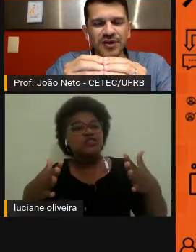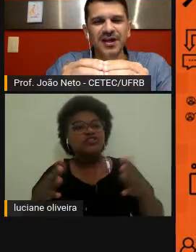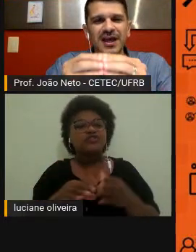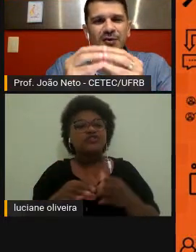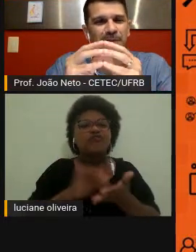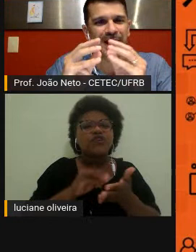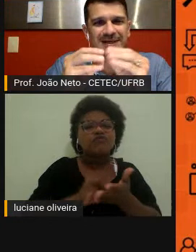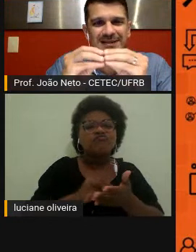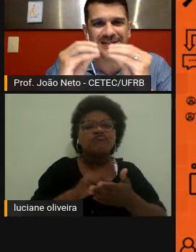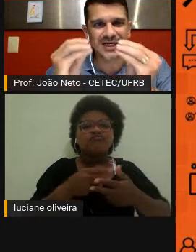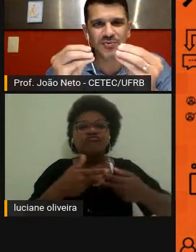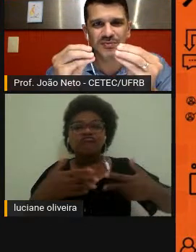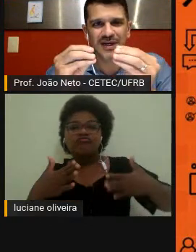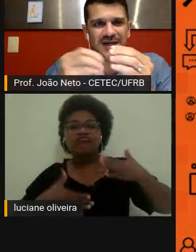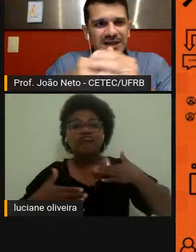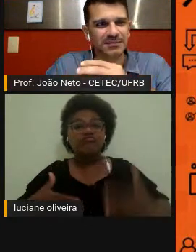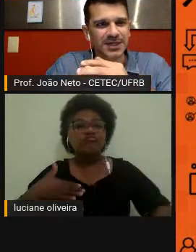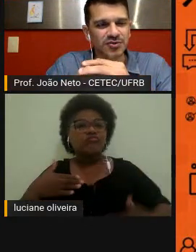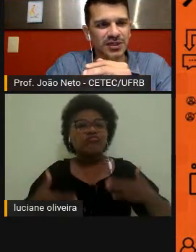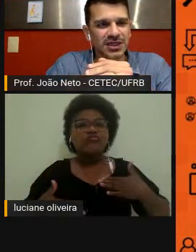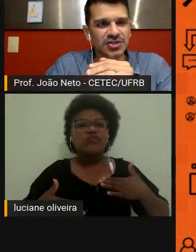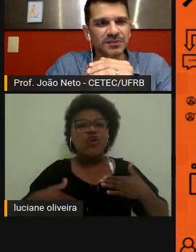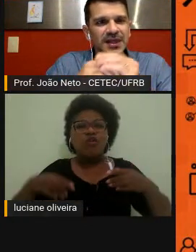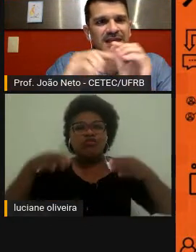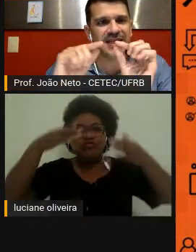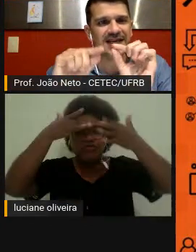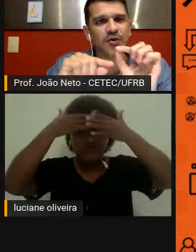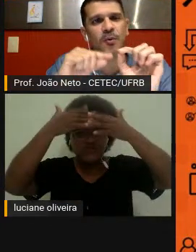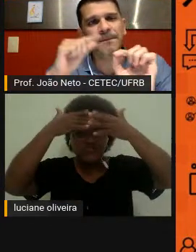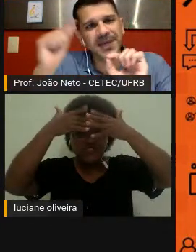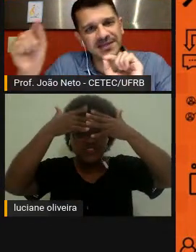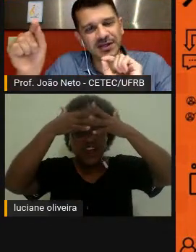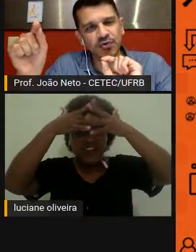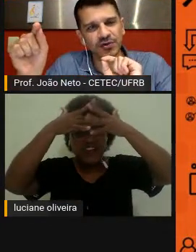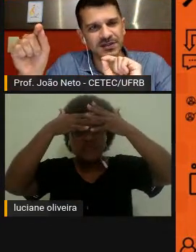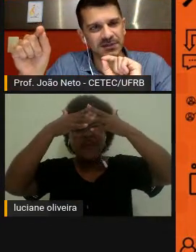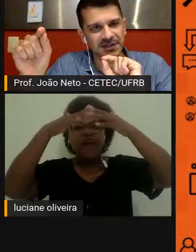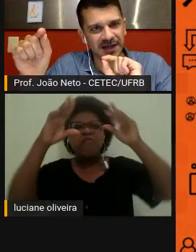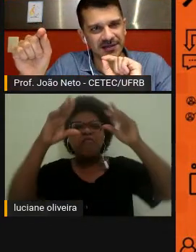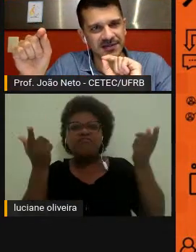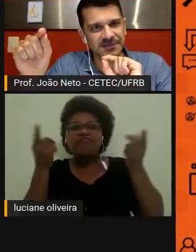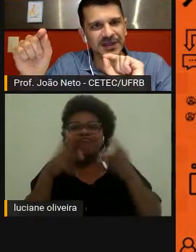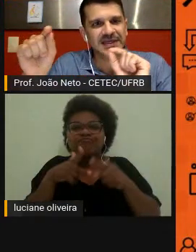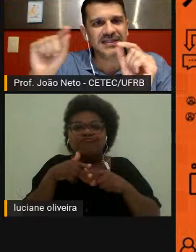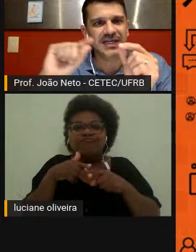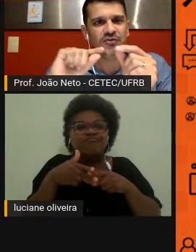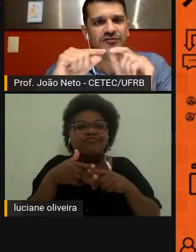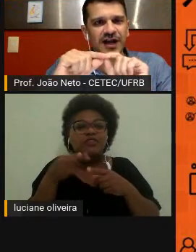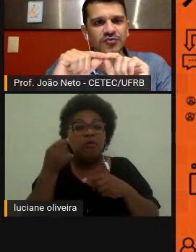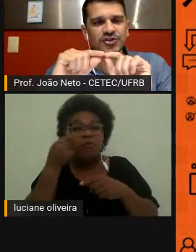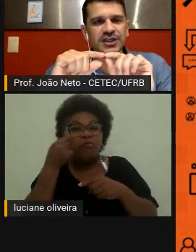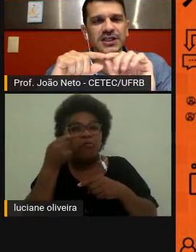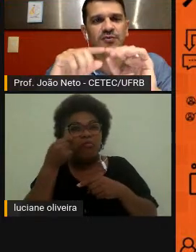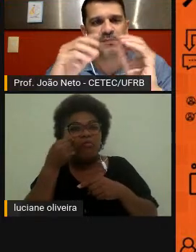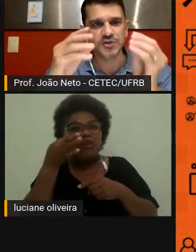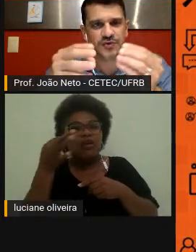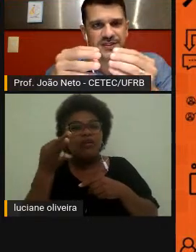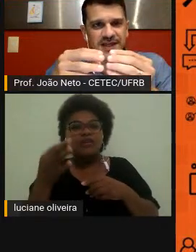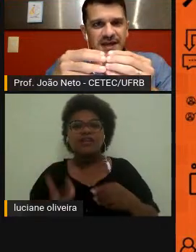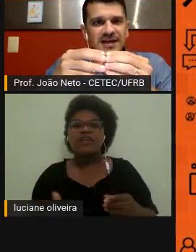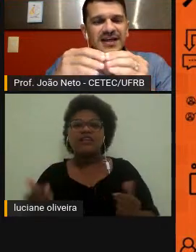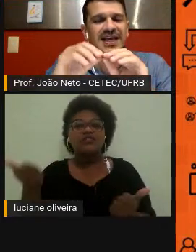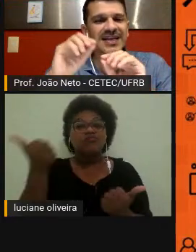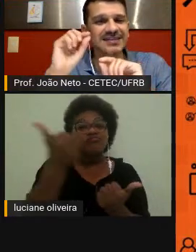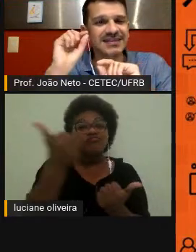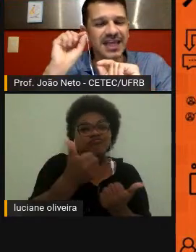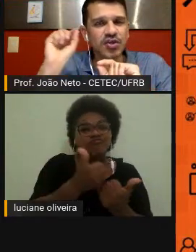nosso cérebro é uma máquina tão a impressionante que ela compensa com outras habilidades daí o fato de que